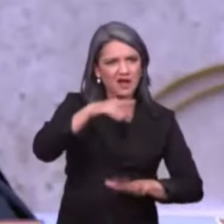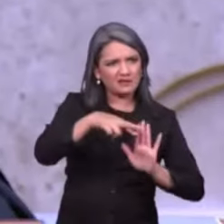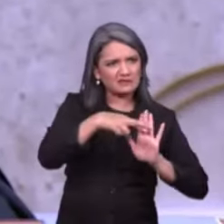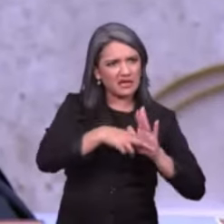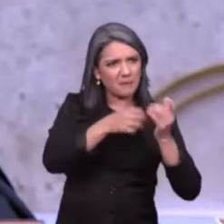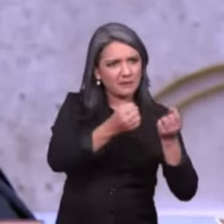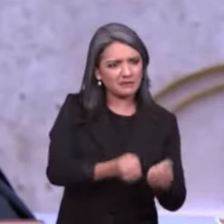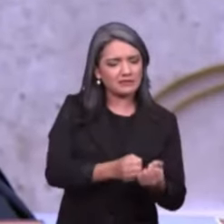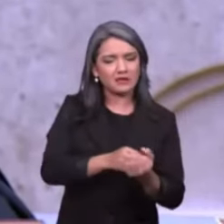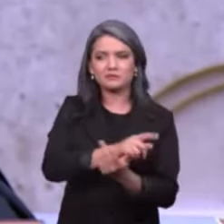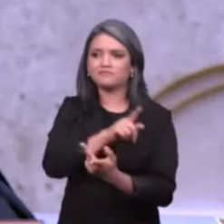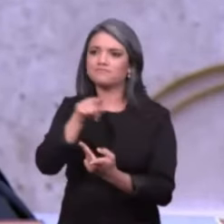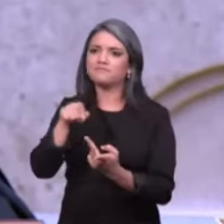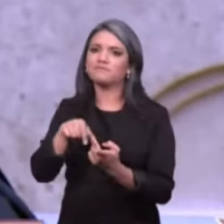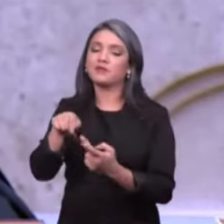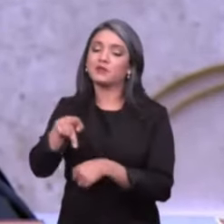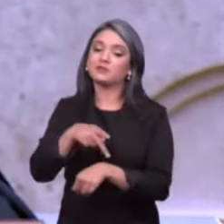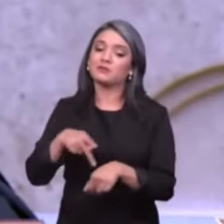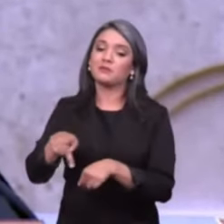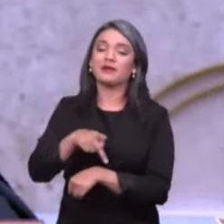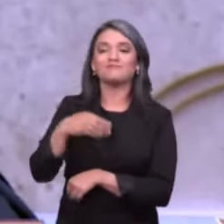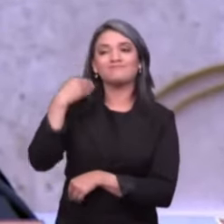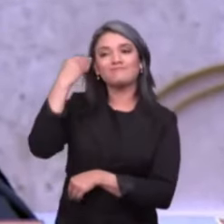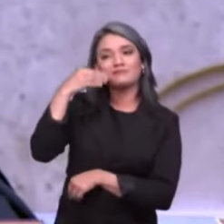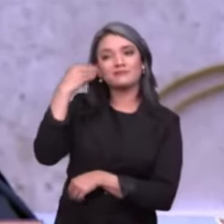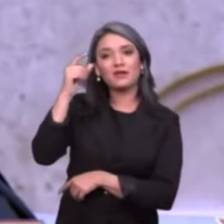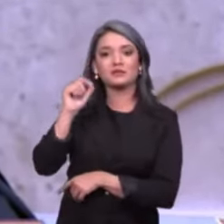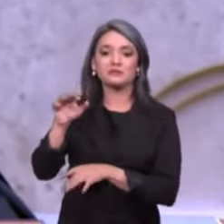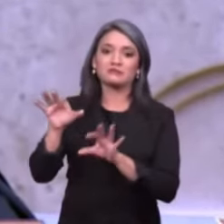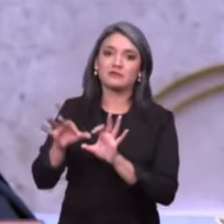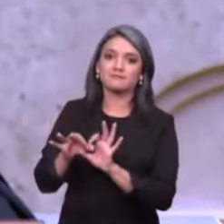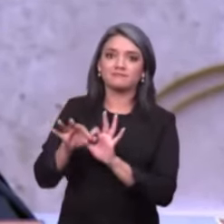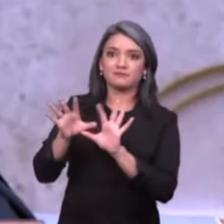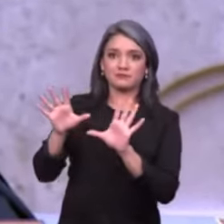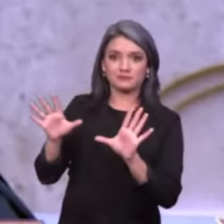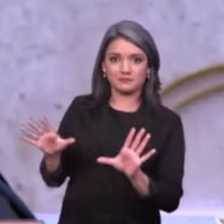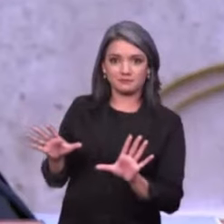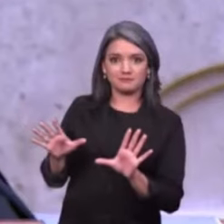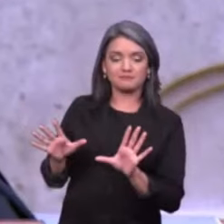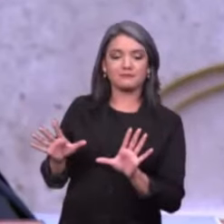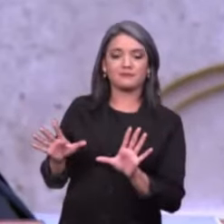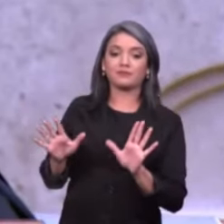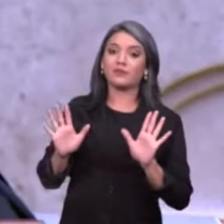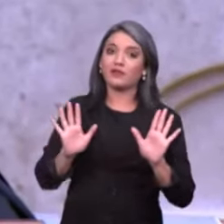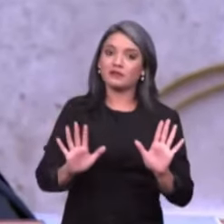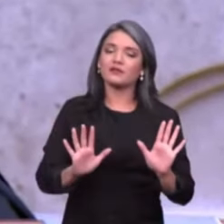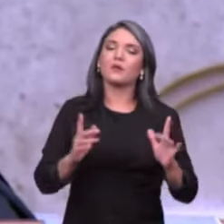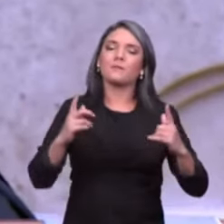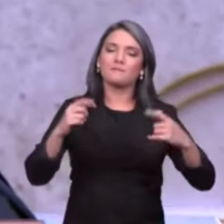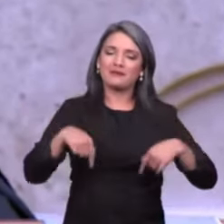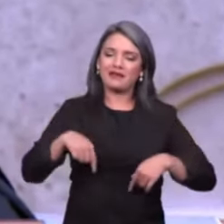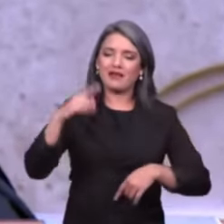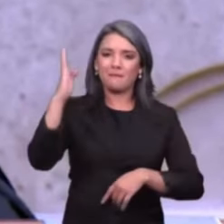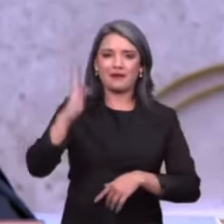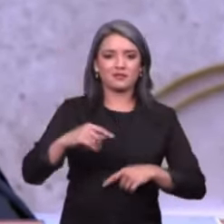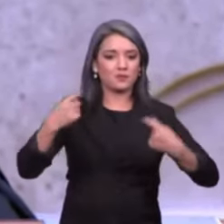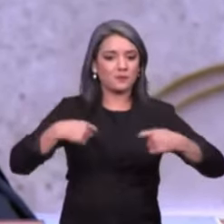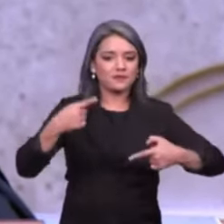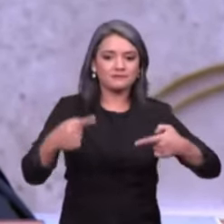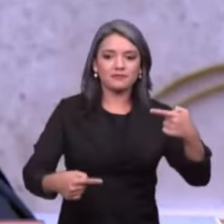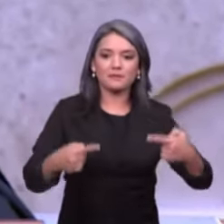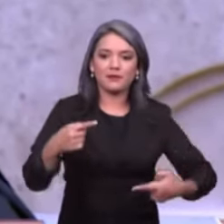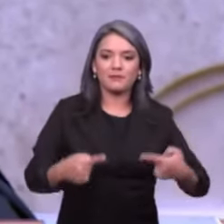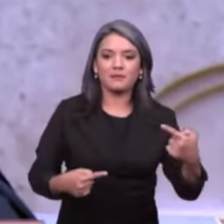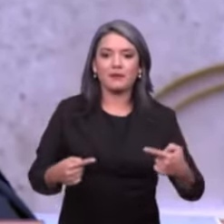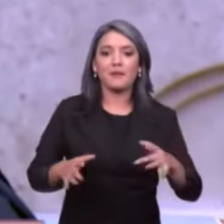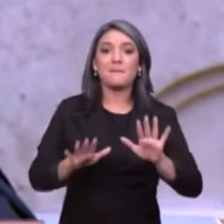vem fazendo uma experiência com a legalização. Esse é um debate muito importante que precisa ser feito no Brasil. Porém,